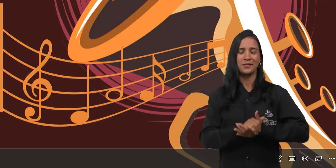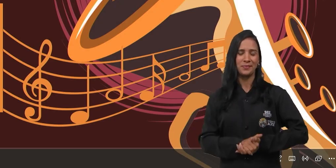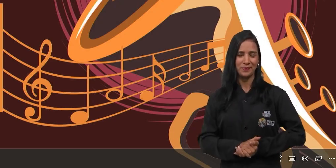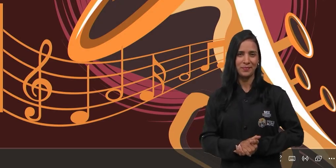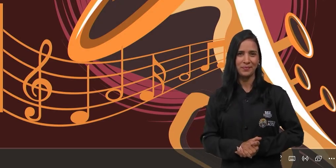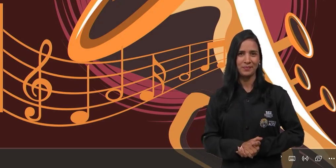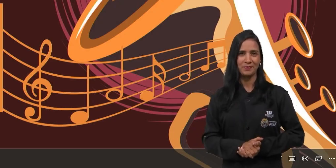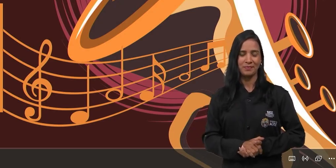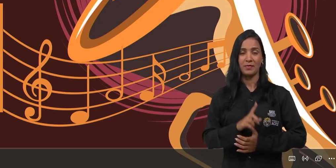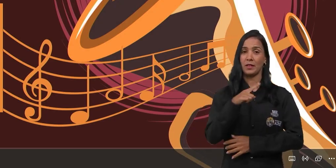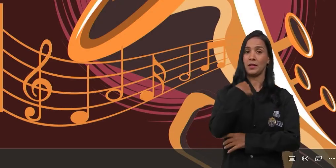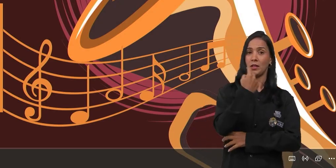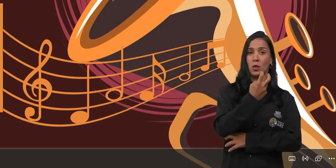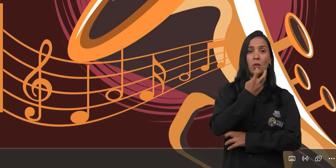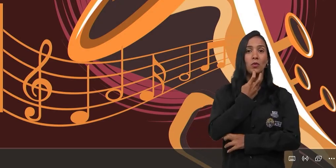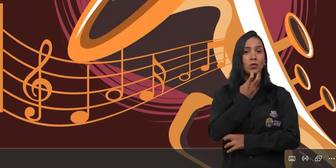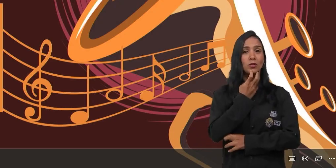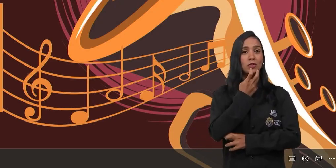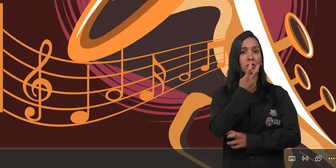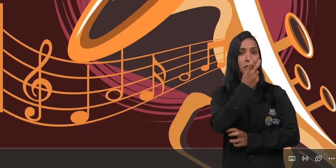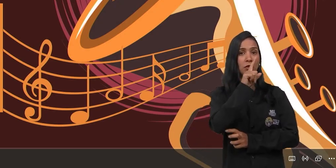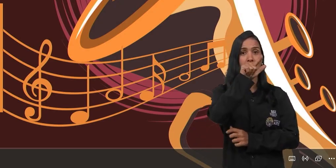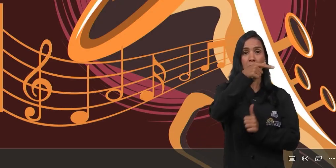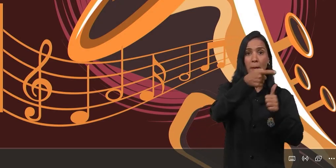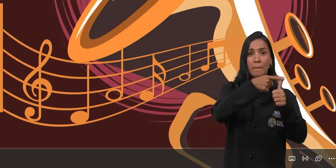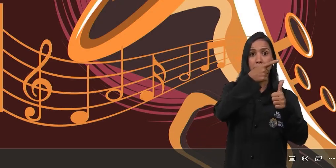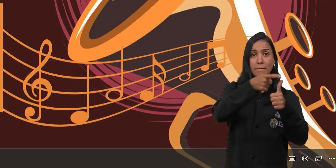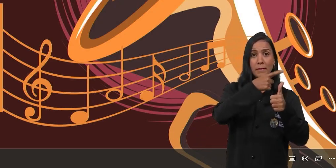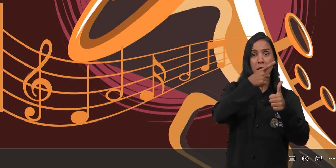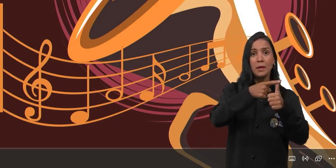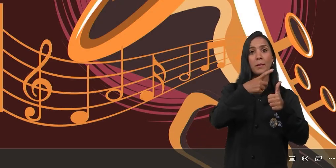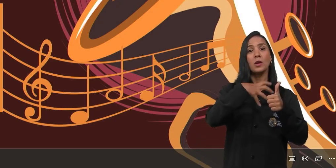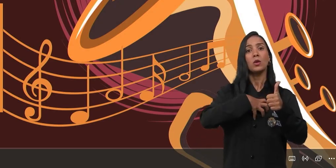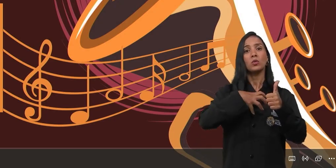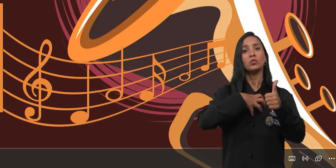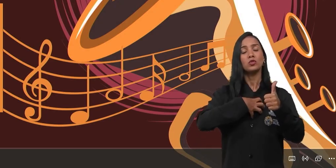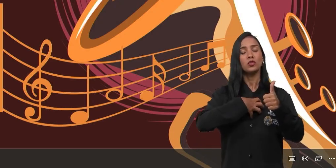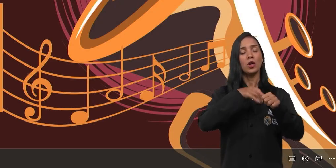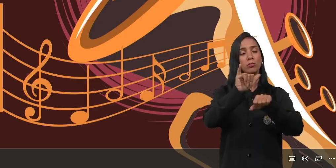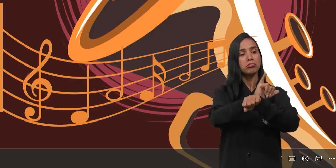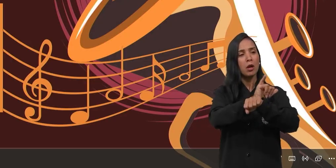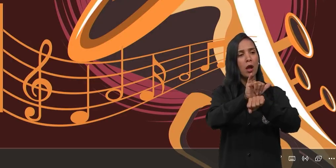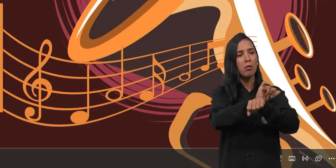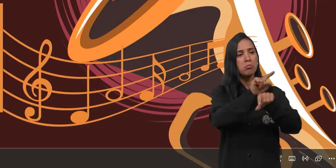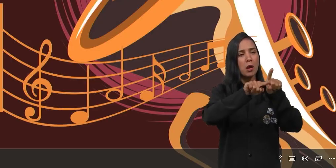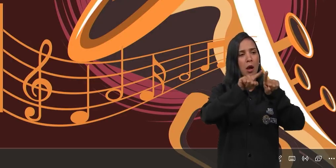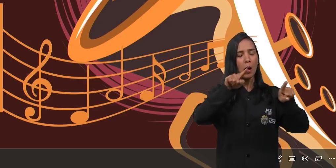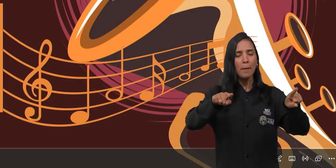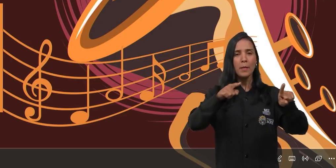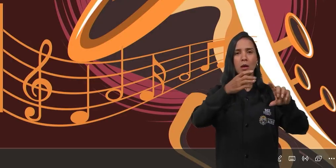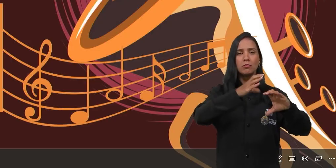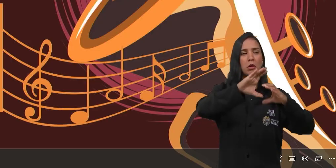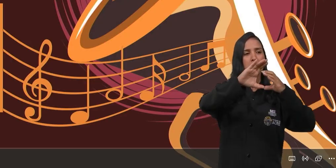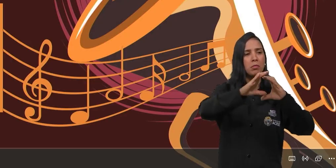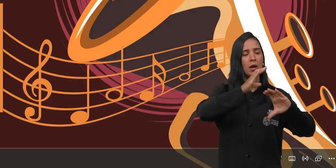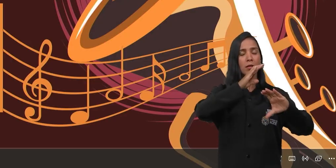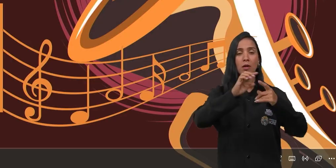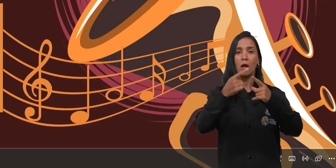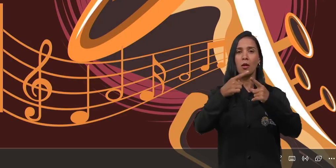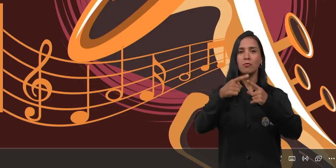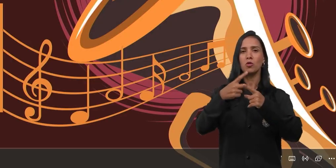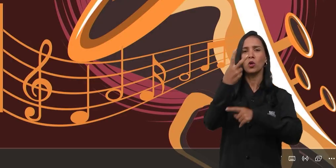nossa voz, ela é o primeiro instrumento musical que o ser humano teve. E com ela nós expressamos